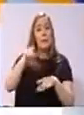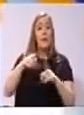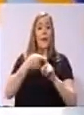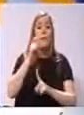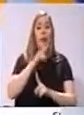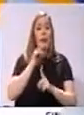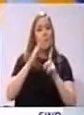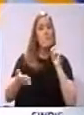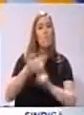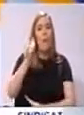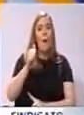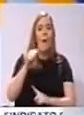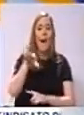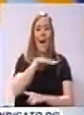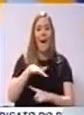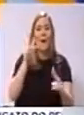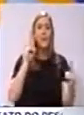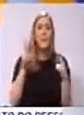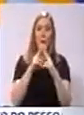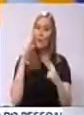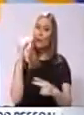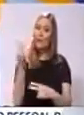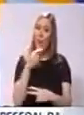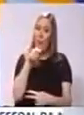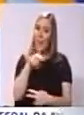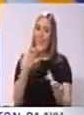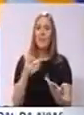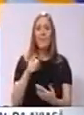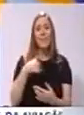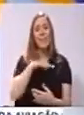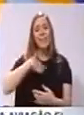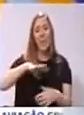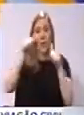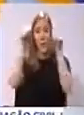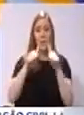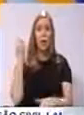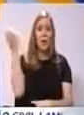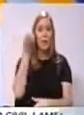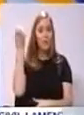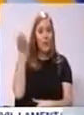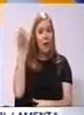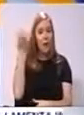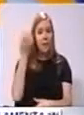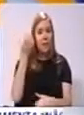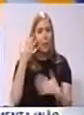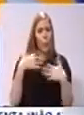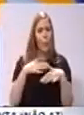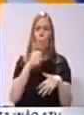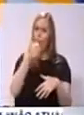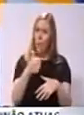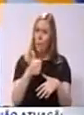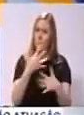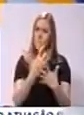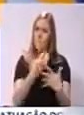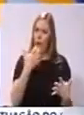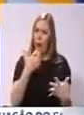de ser considerada o ponto de encontro da juventude. Para isso, temos um cartaz cultural bastante apelativo, com nomes como